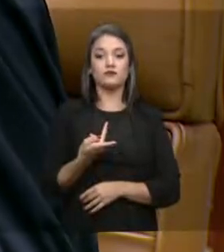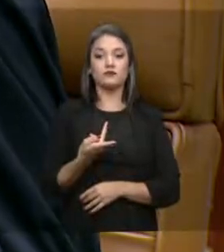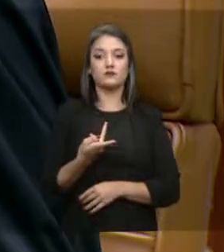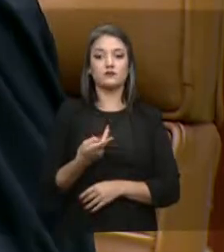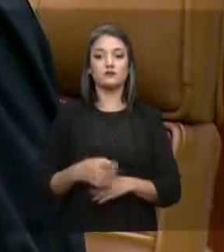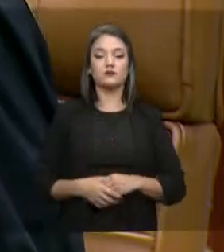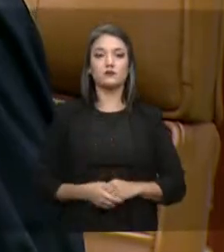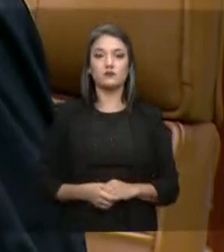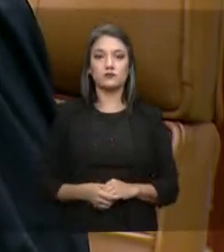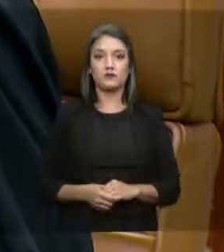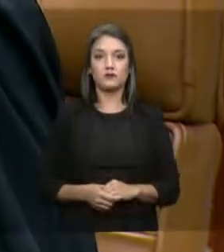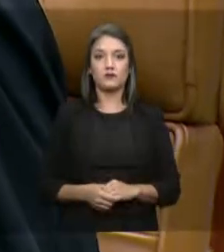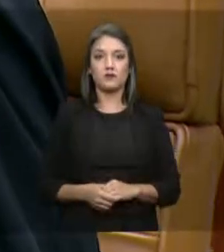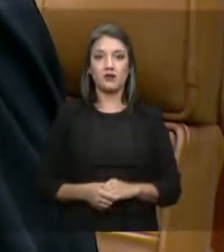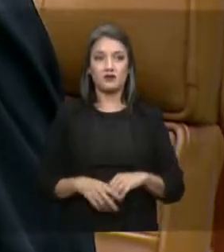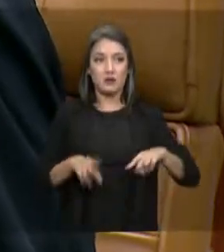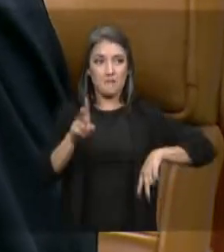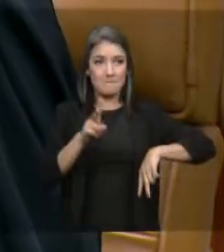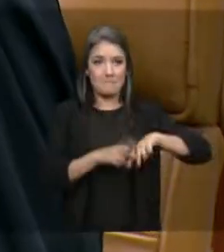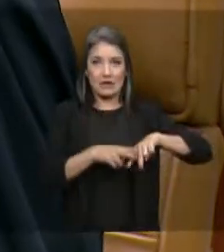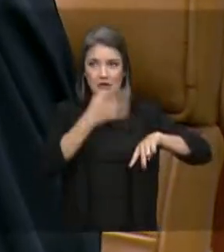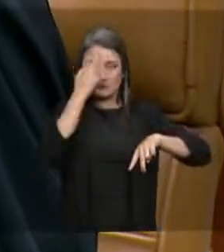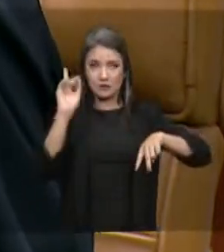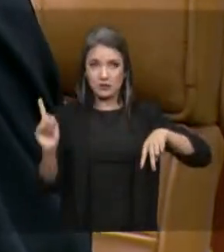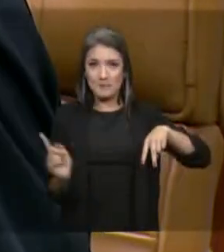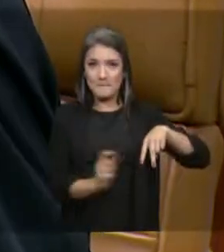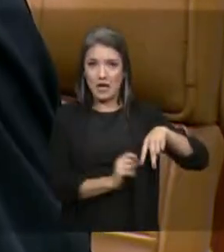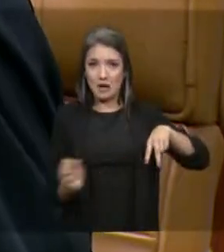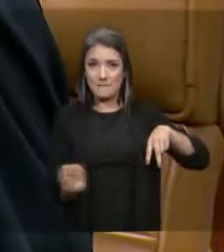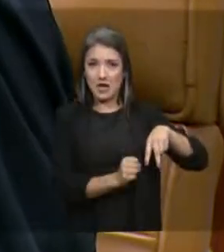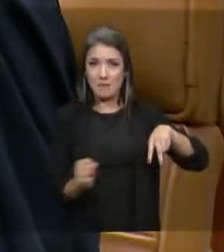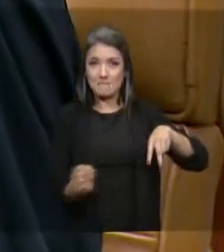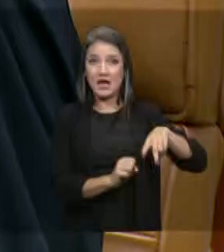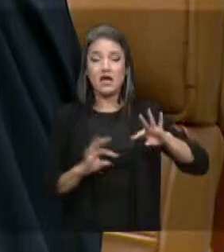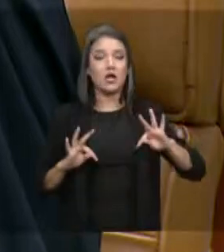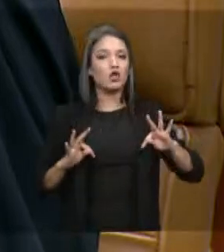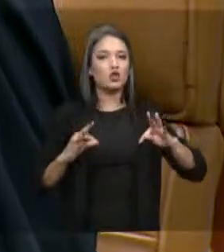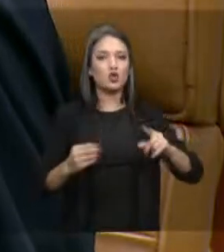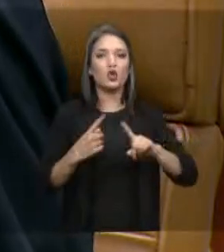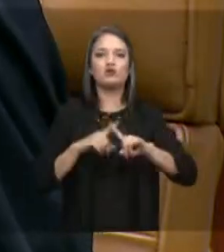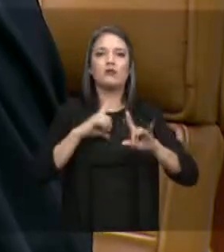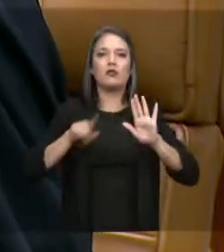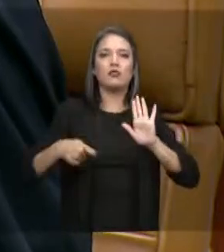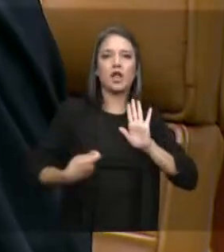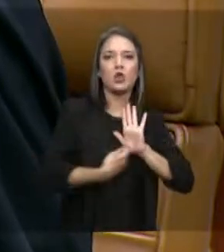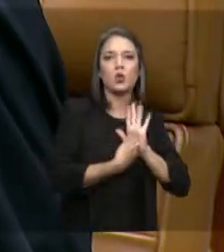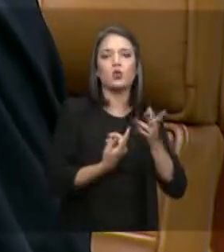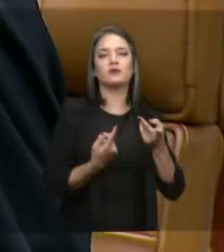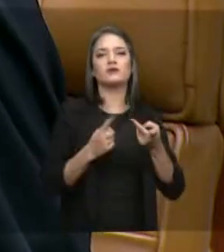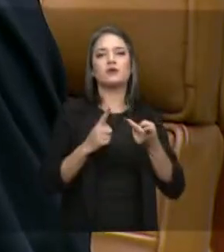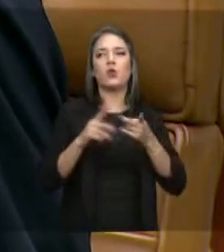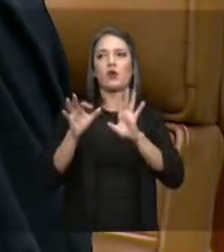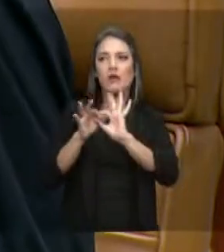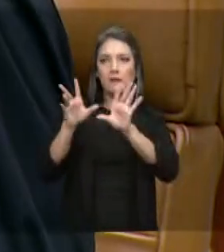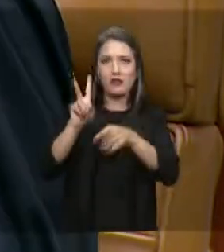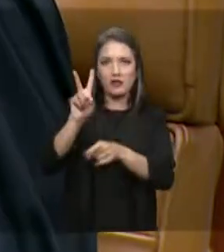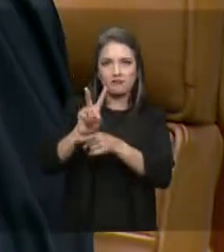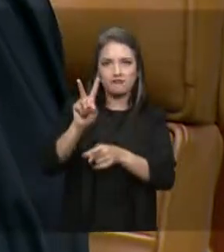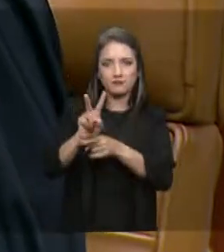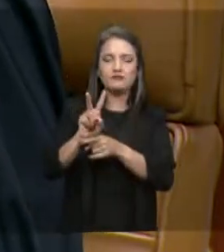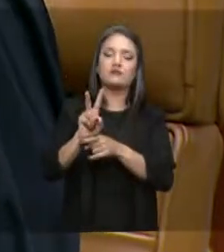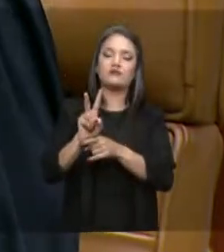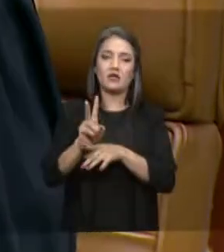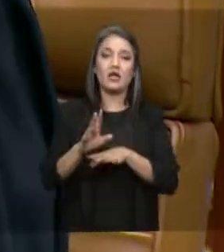que todos os presos com denúncia ou com liberdade provisória é concedida